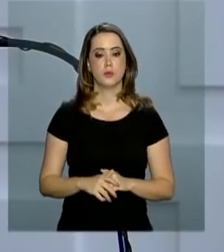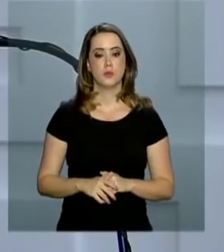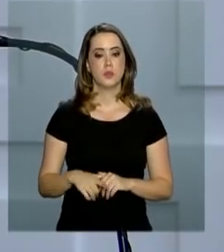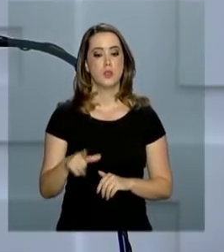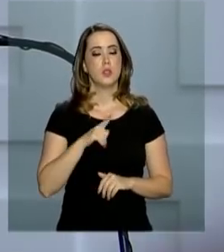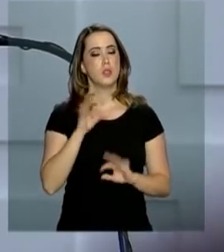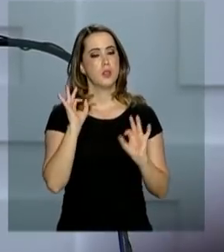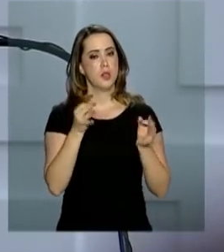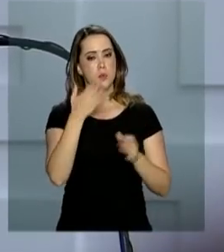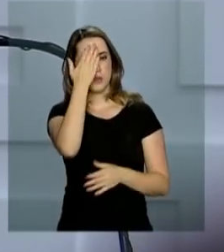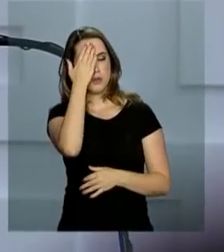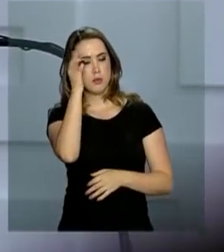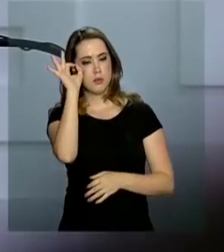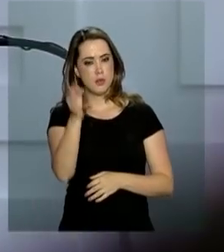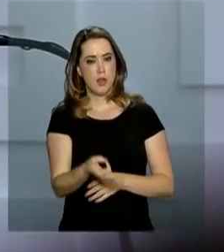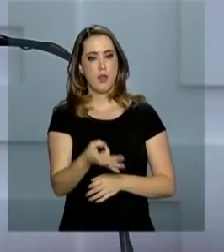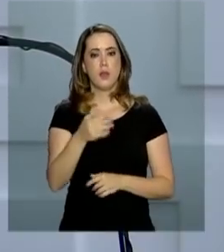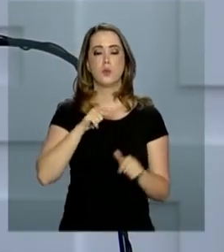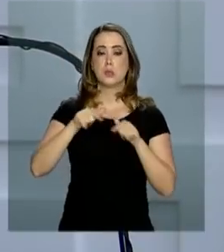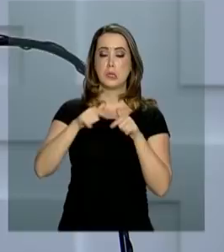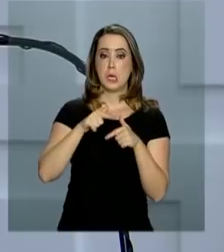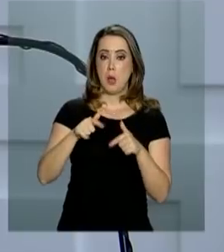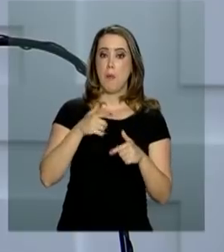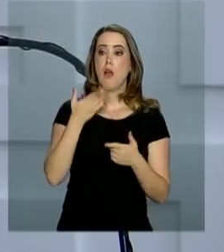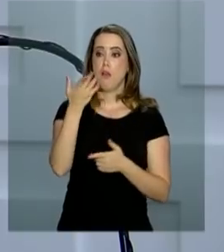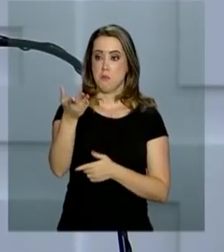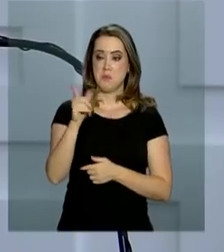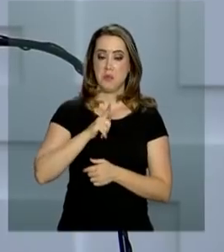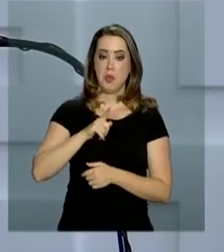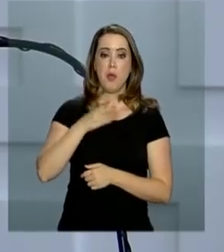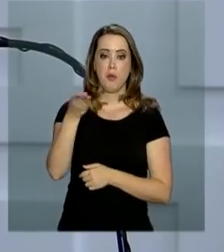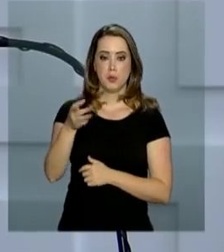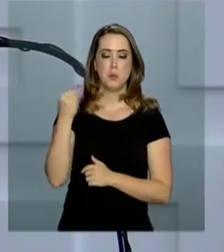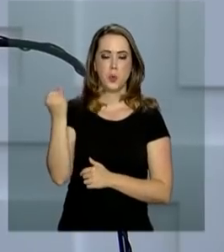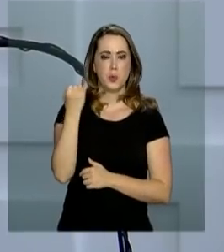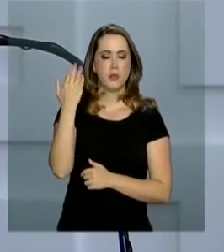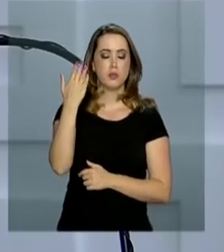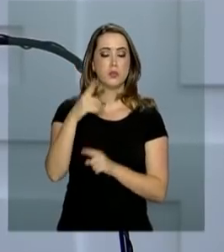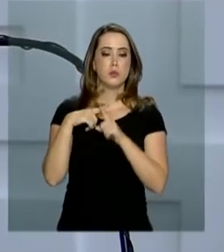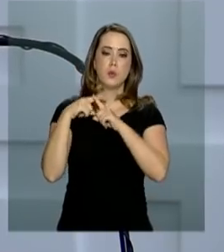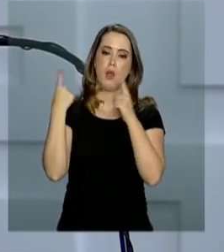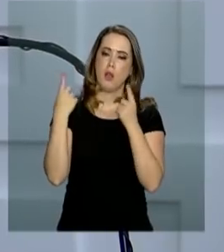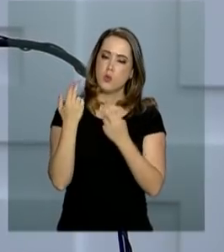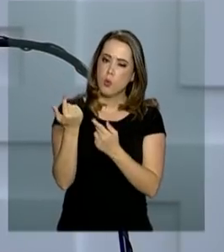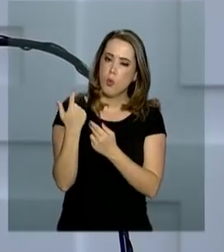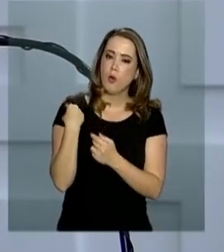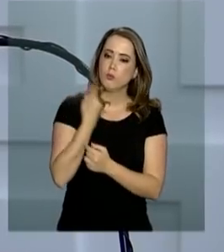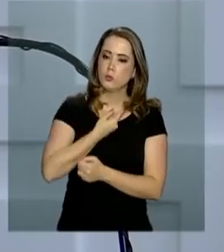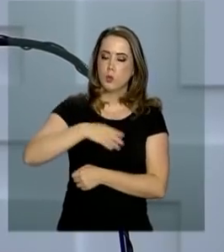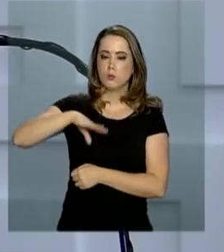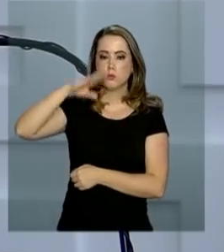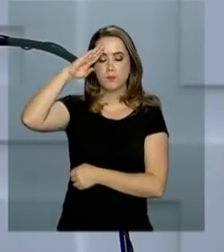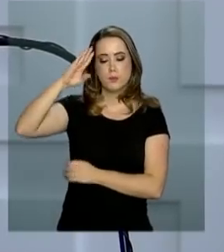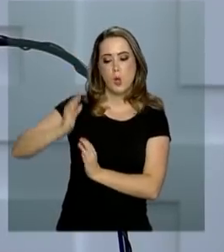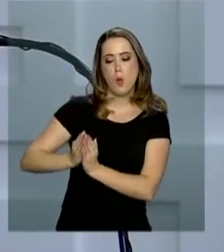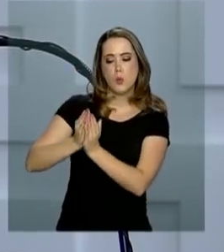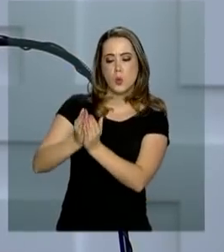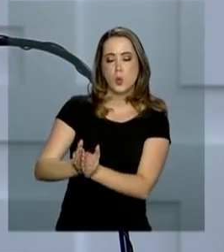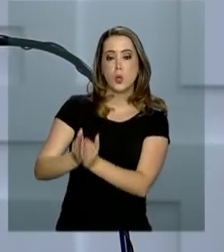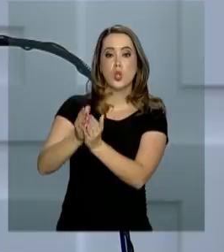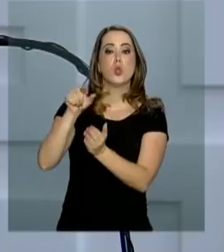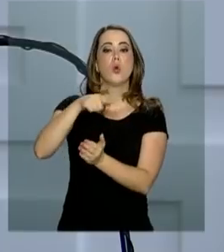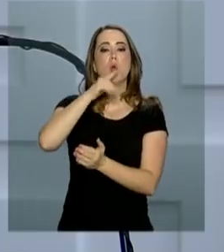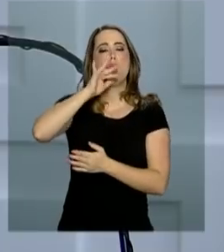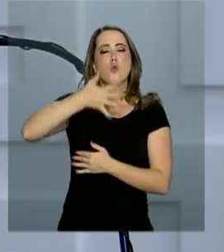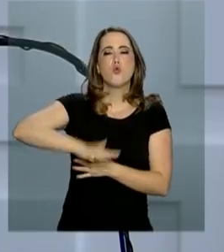Temos a perfeita noção da árdua missão atribuída a Vossa Excelência, mas assim como o bom marinheiro é forjado nos mares